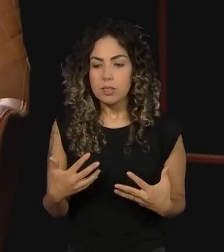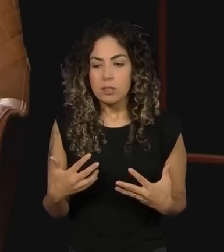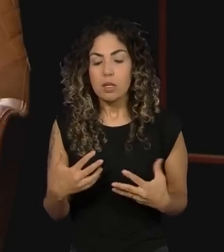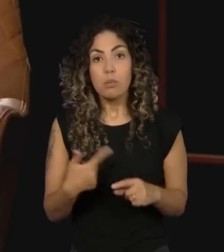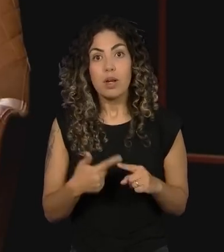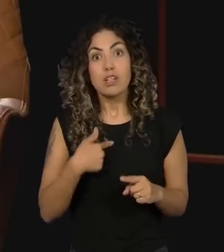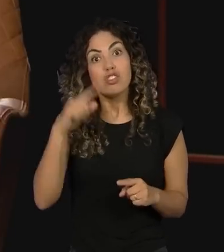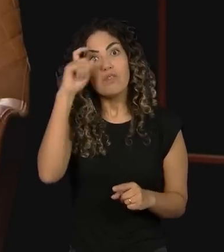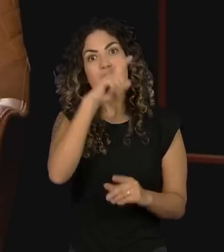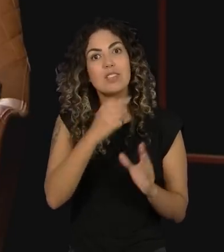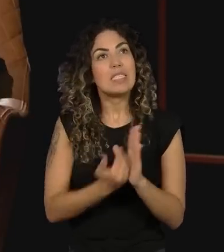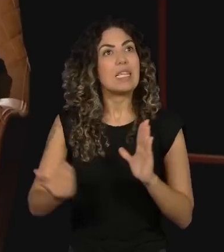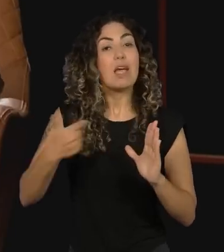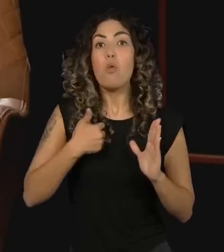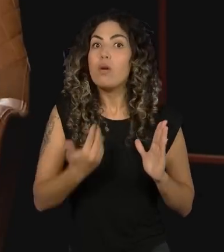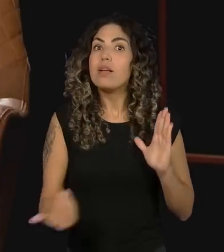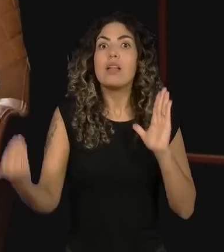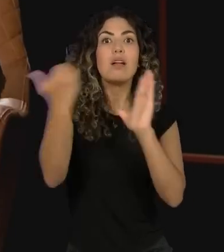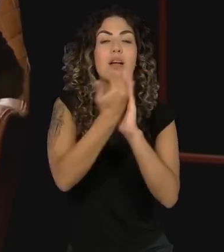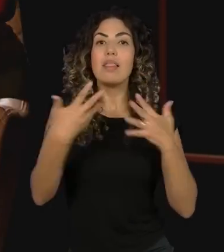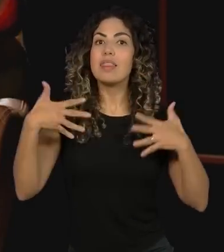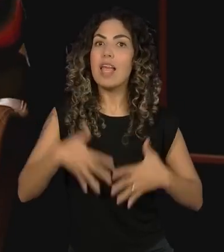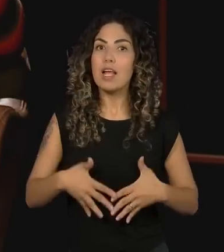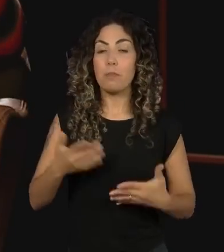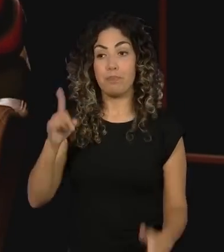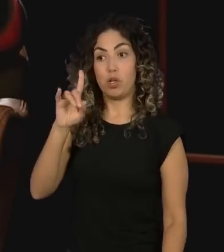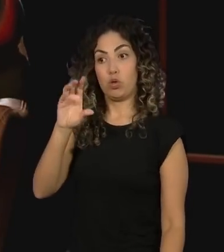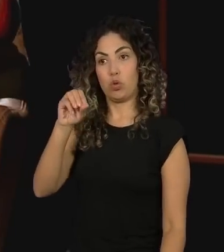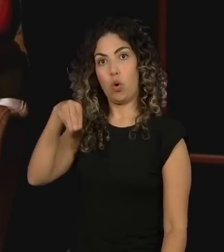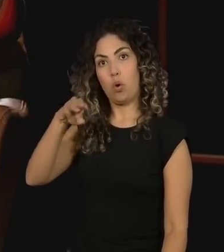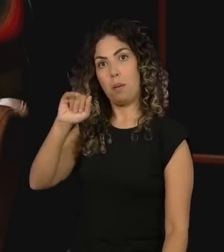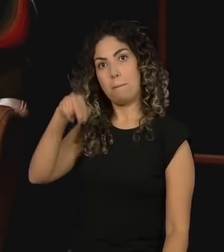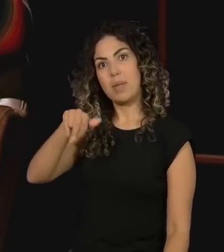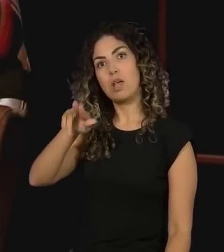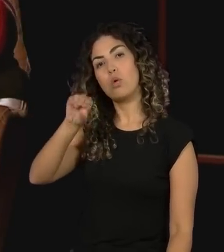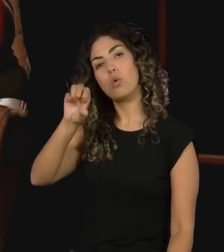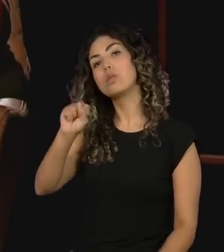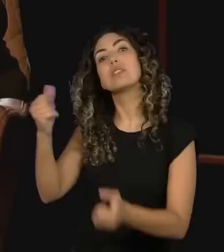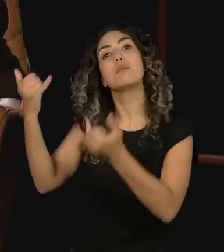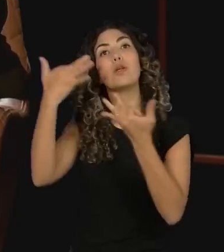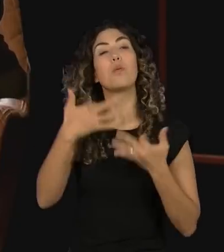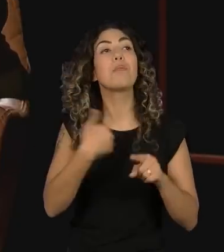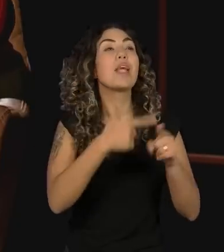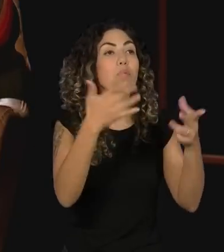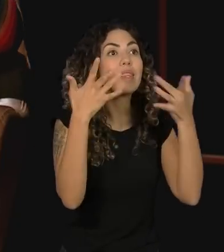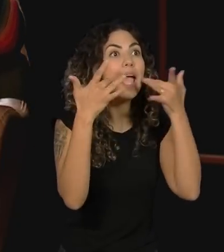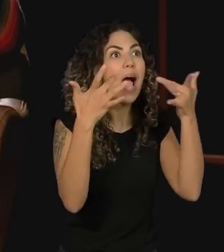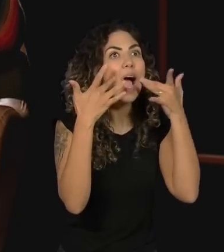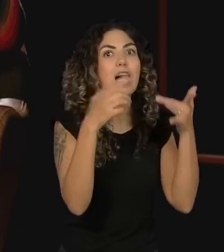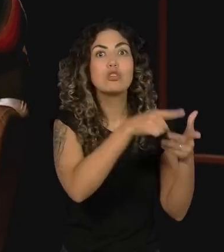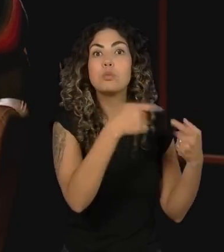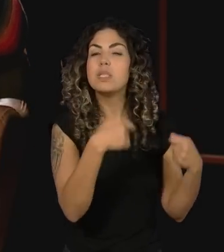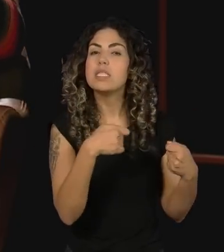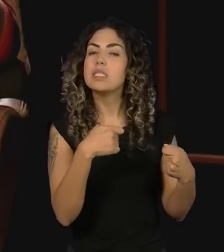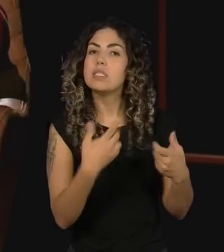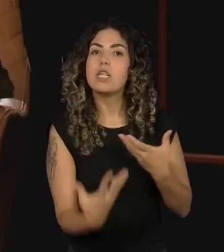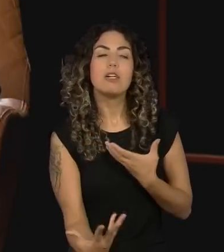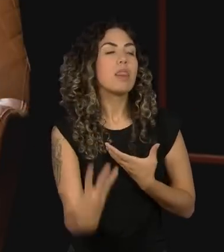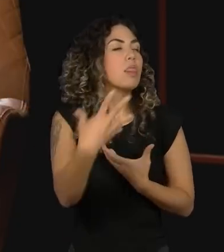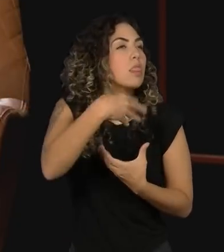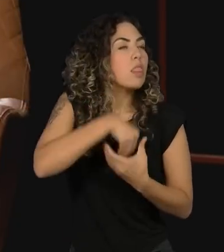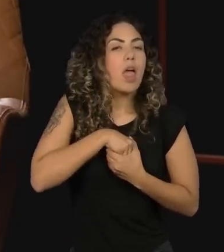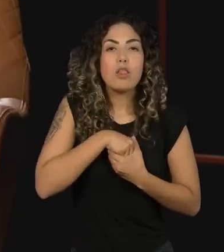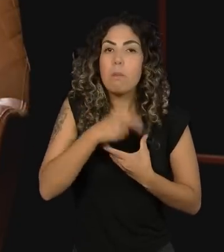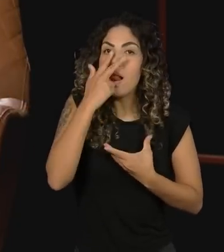me ensinando. O teatro precisa da verdade. Como diz o Amir, né? Os tijolos